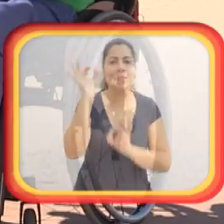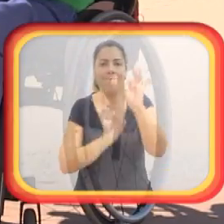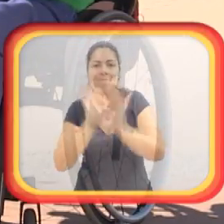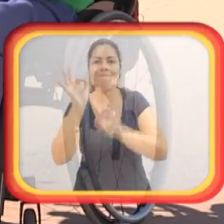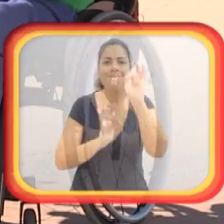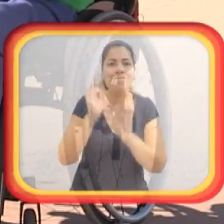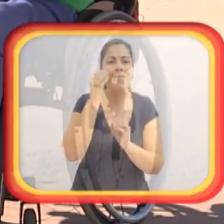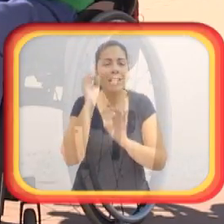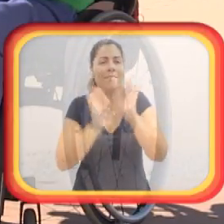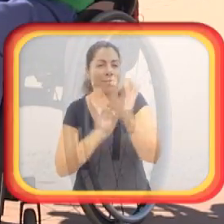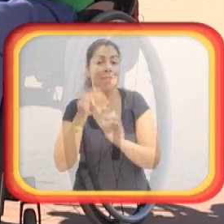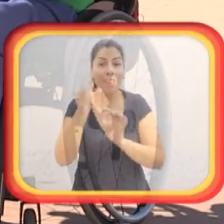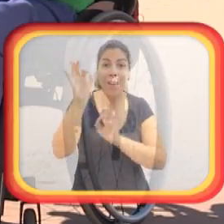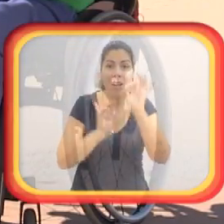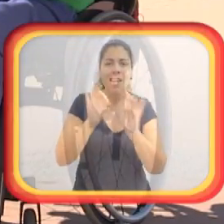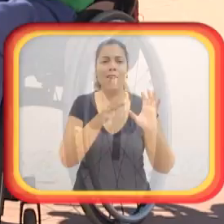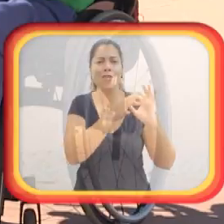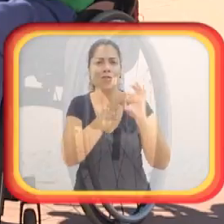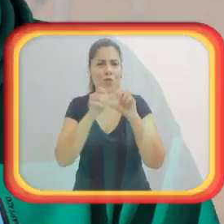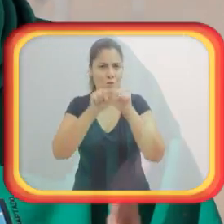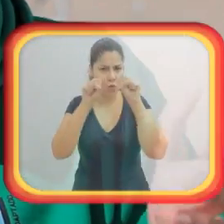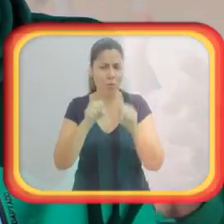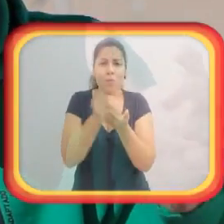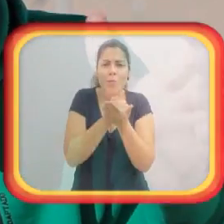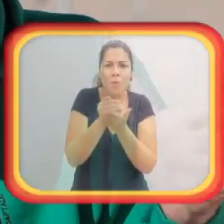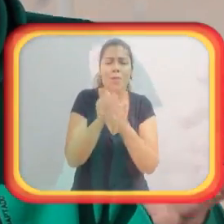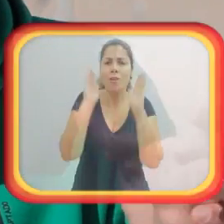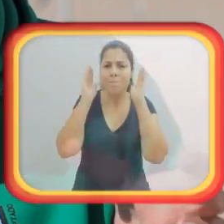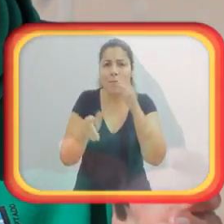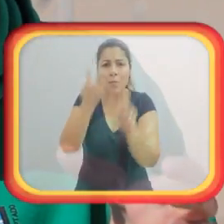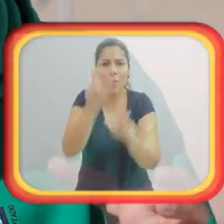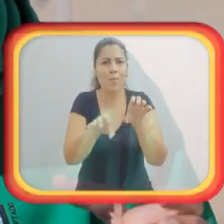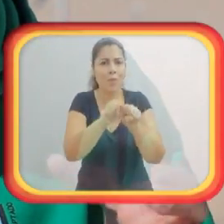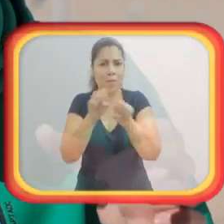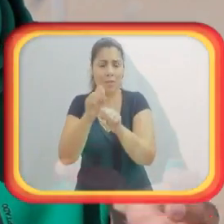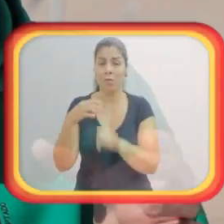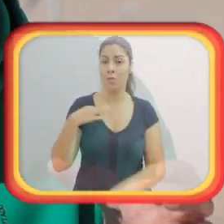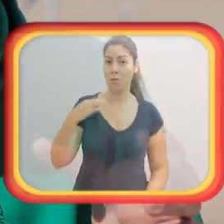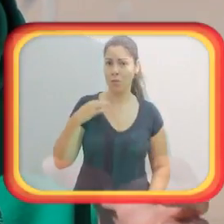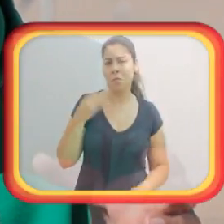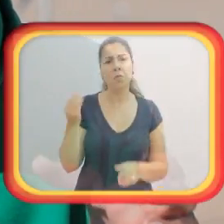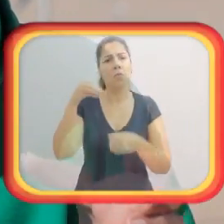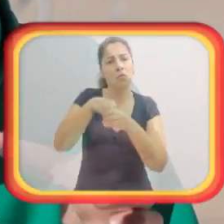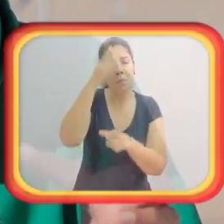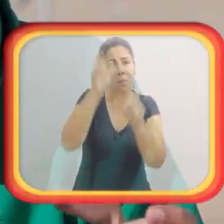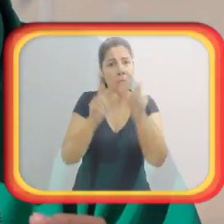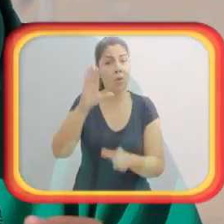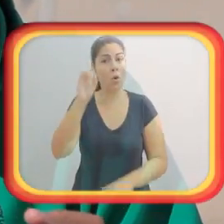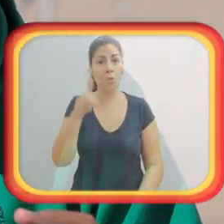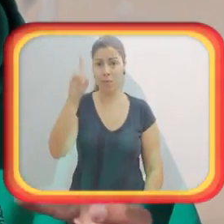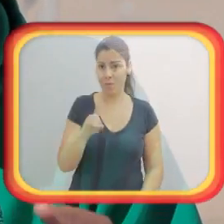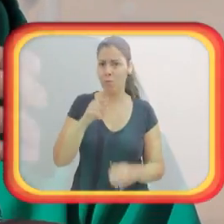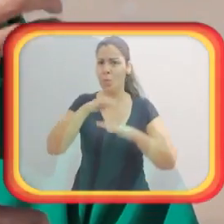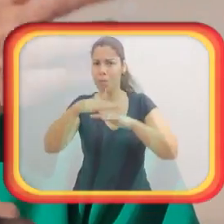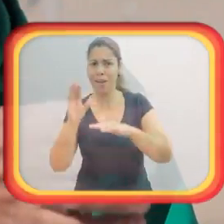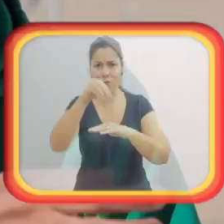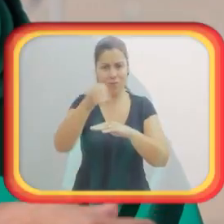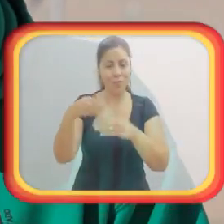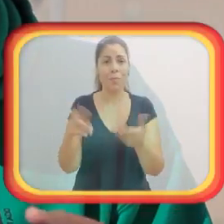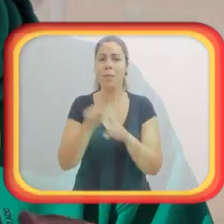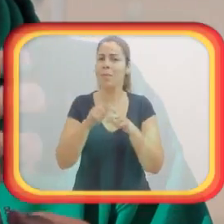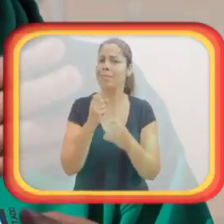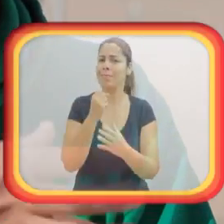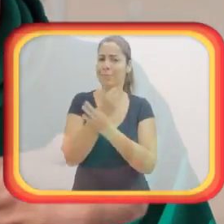vontade das pessoas com deficiência começar a querer ir ao mar. Nós tínhamos que ser organizados. Organizados na estrutura, começar a prestar